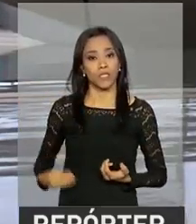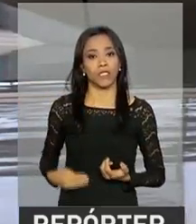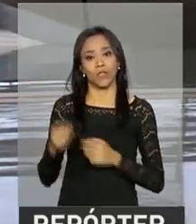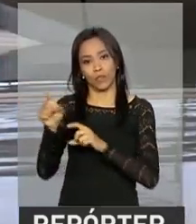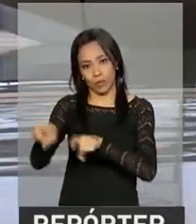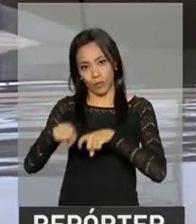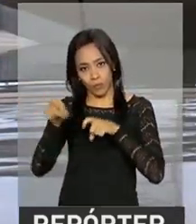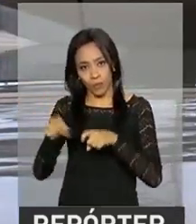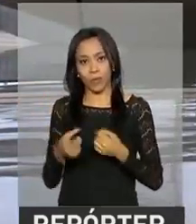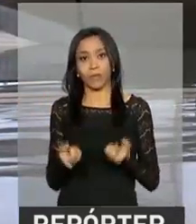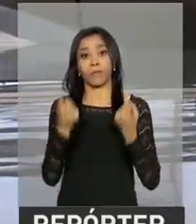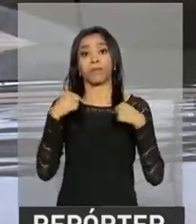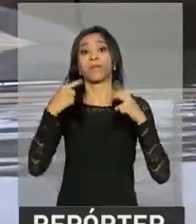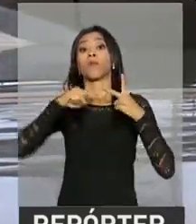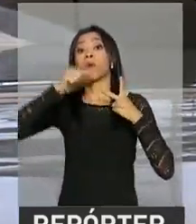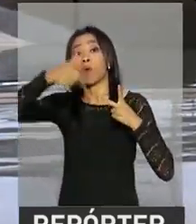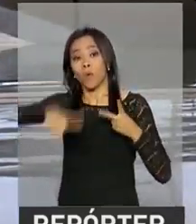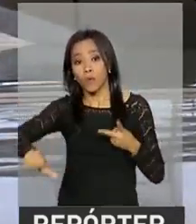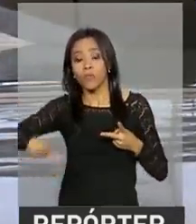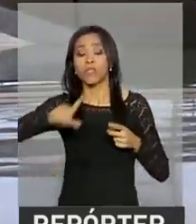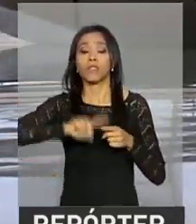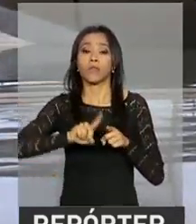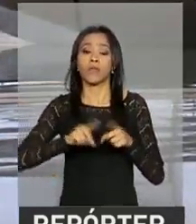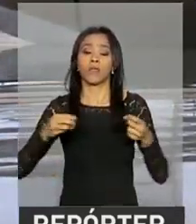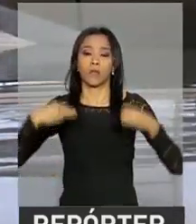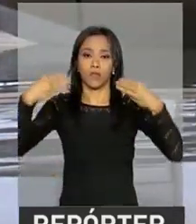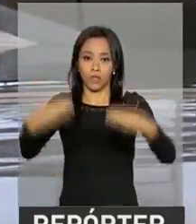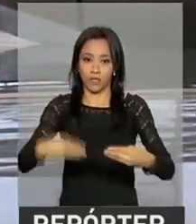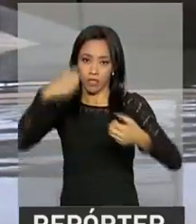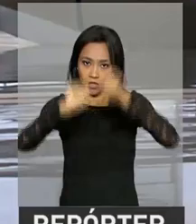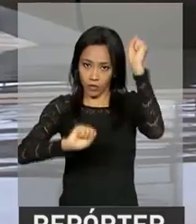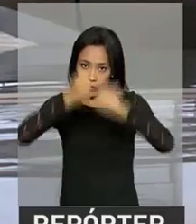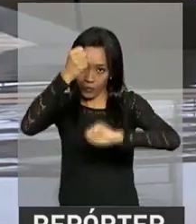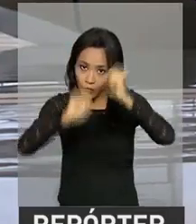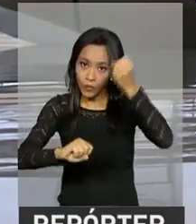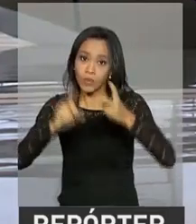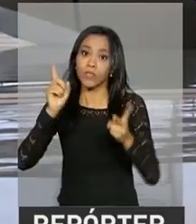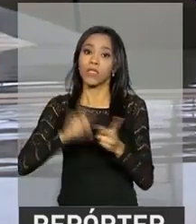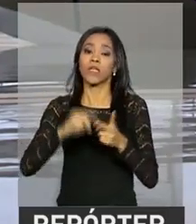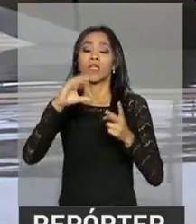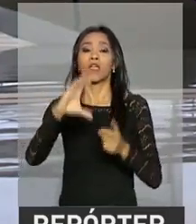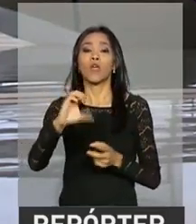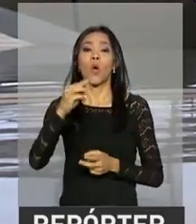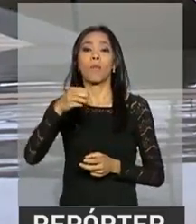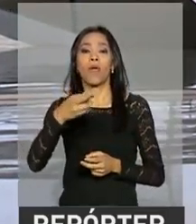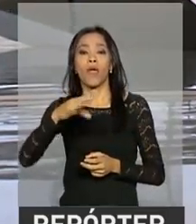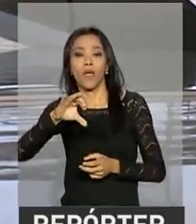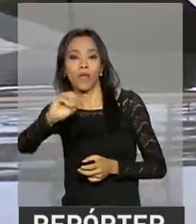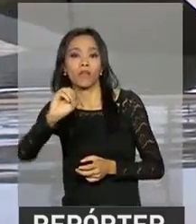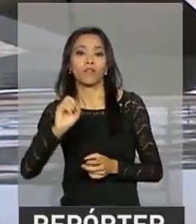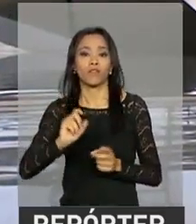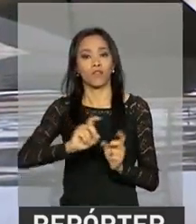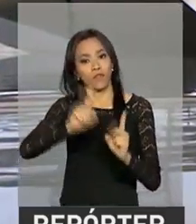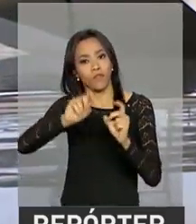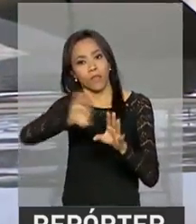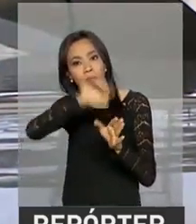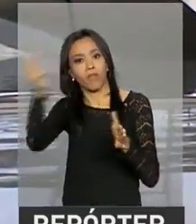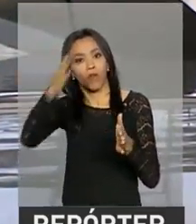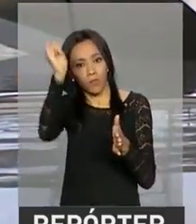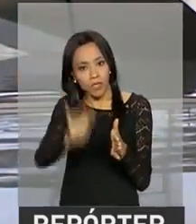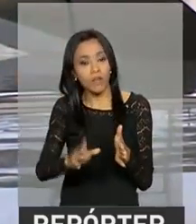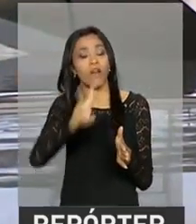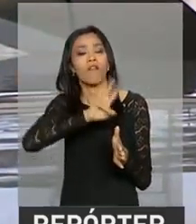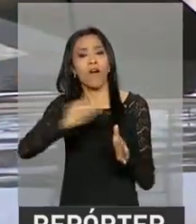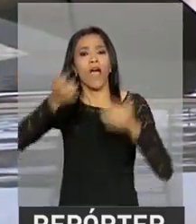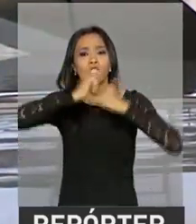Magi também o ministério da indústria comércio exterior e serviços deve divulgar Hoje os números da balança